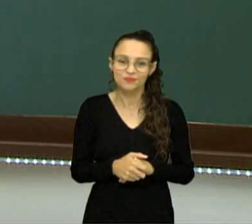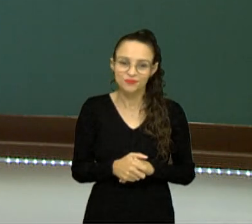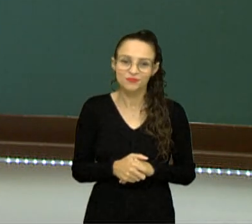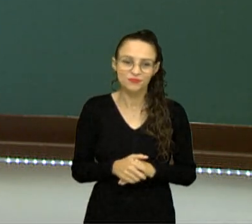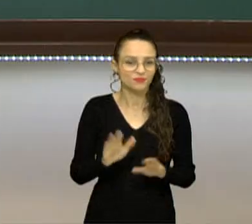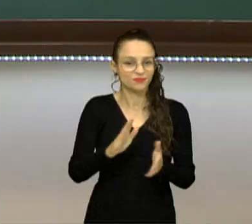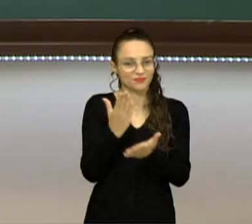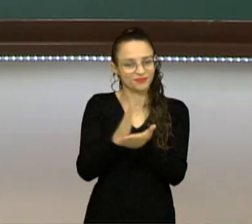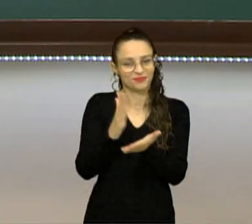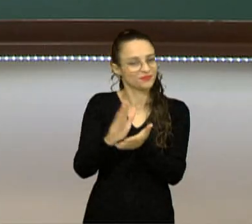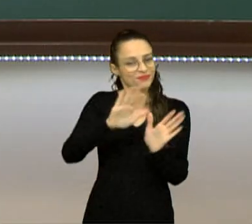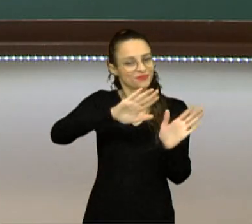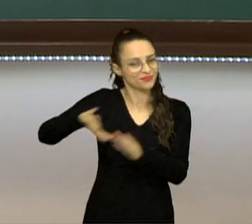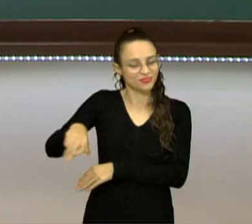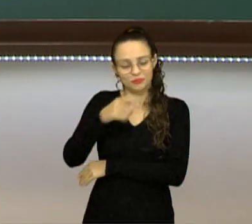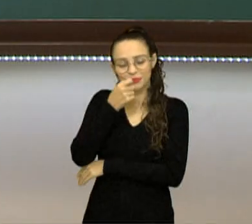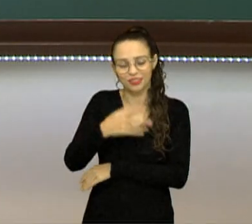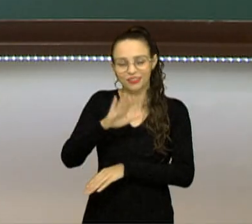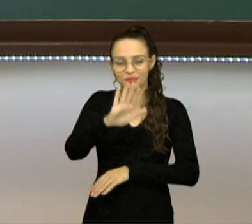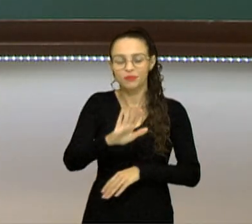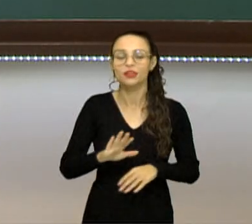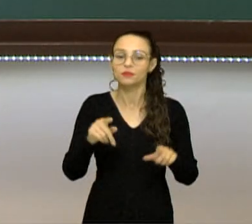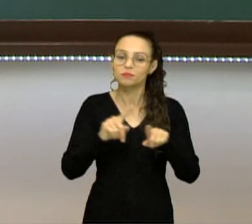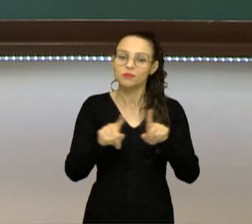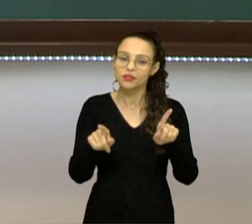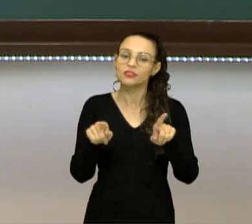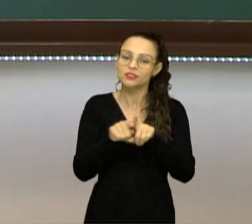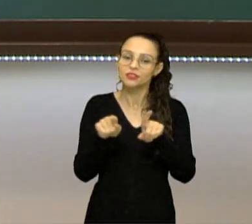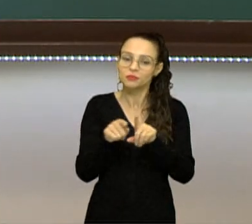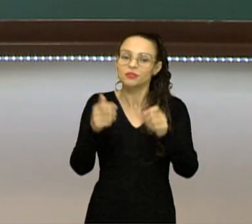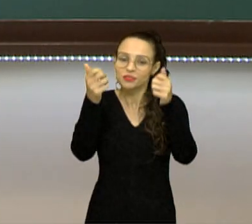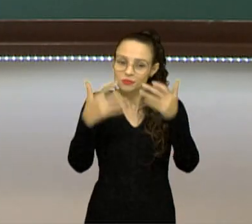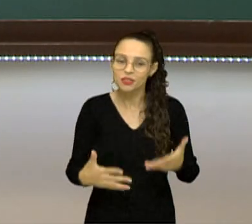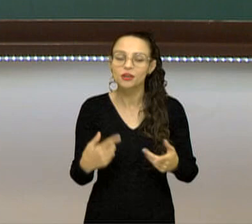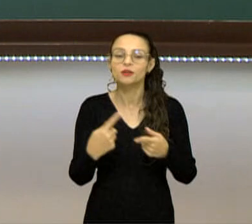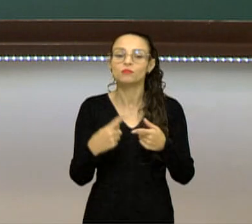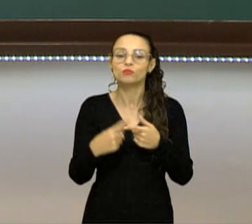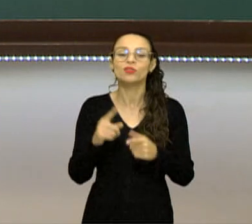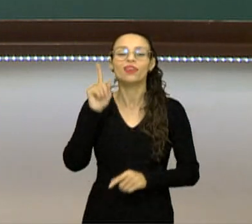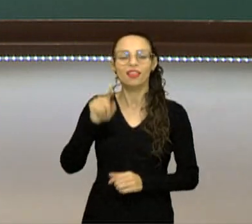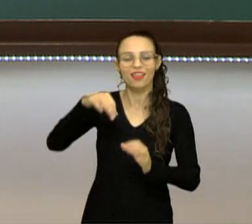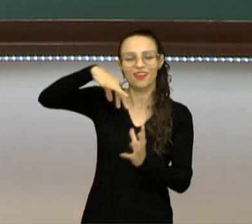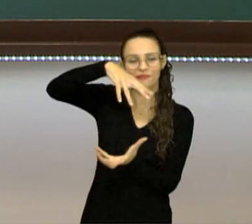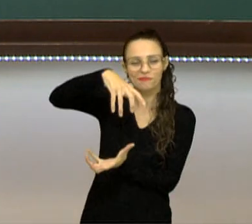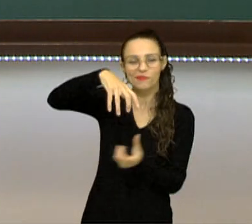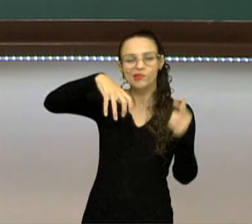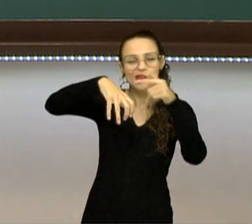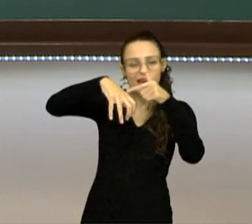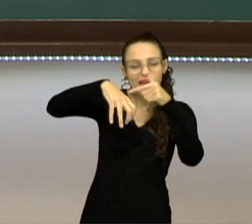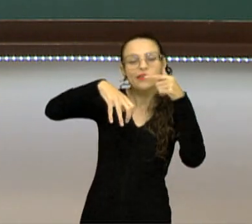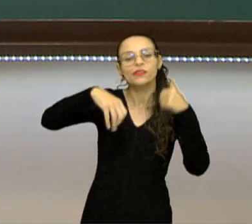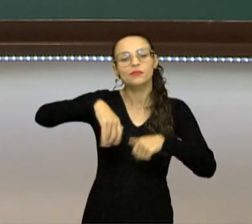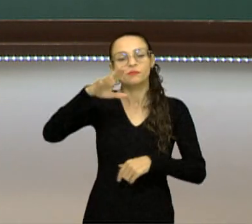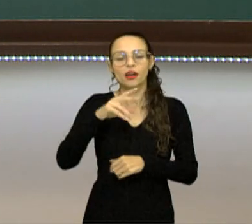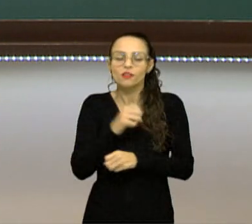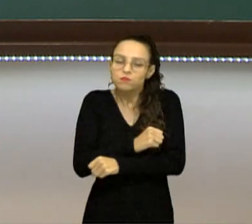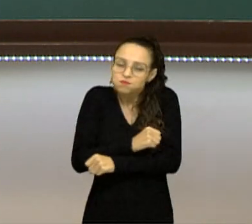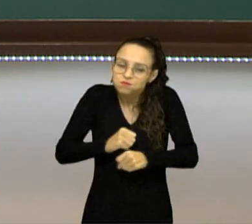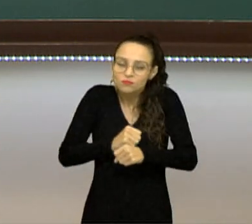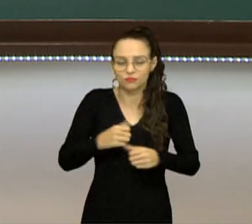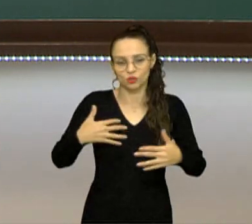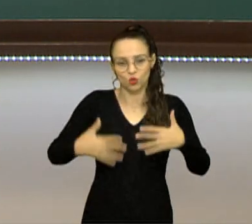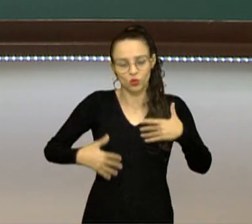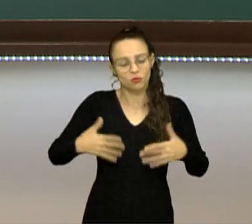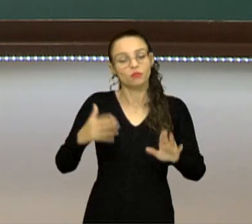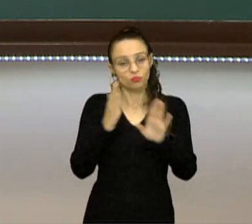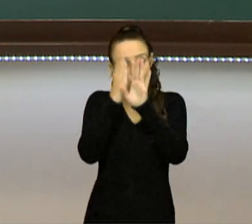Não tem nada a ver, péssima piada. Mas também é uma forma de explicar por que os esquimós têm uma forma assim mais fortinhos do corpo e tal,